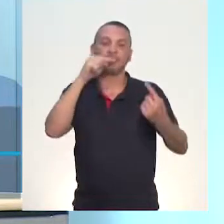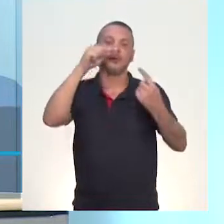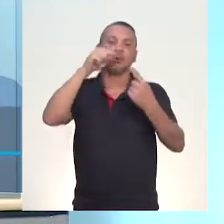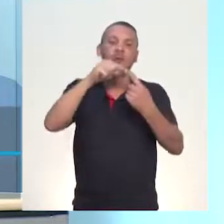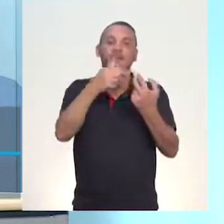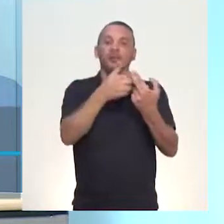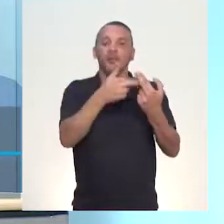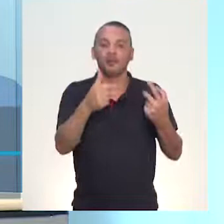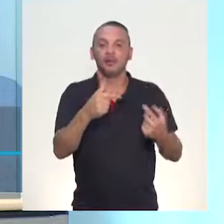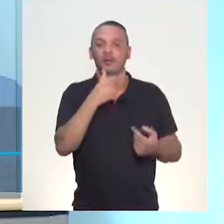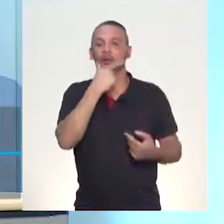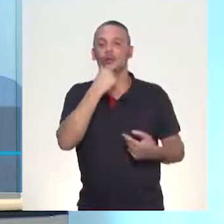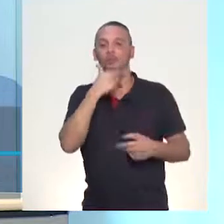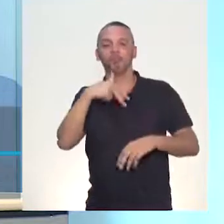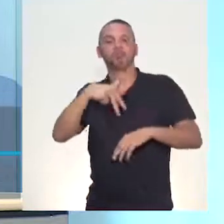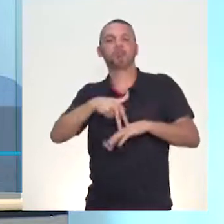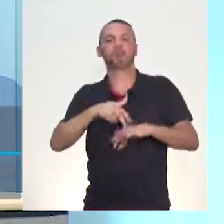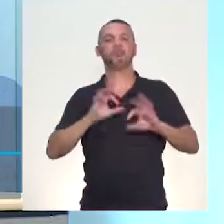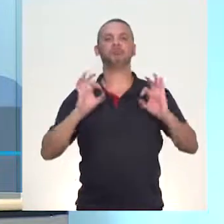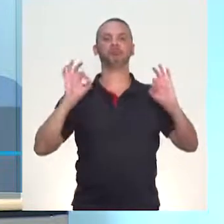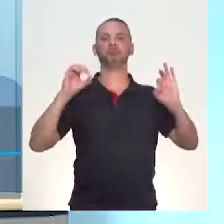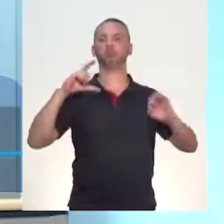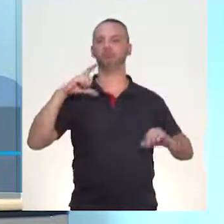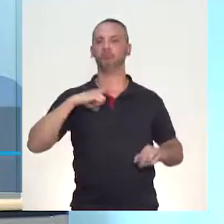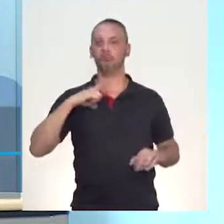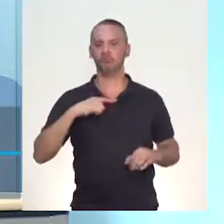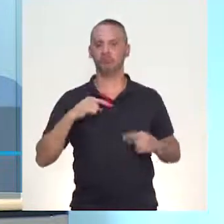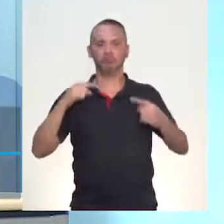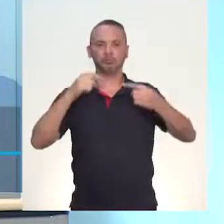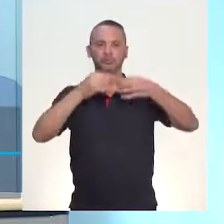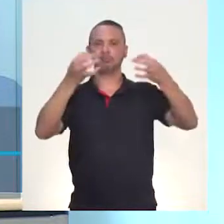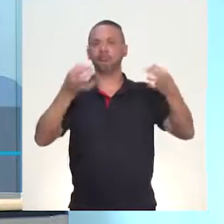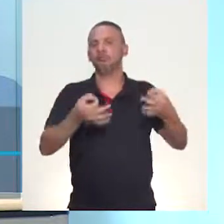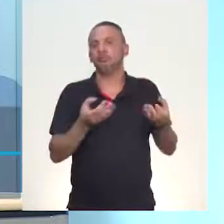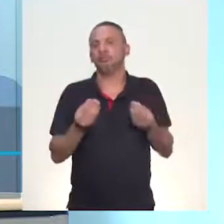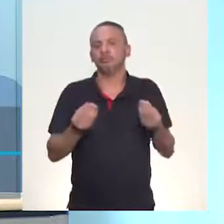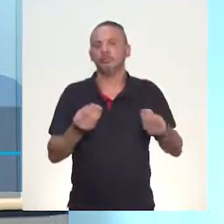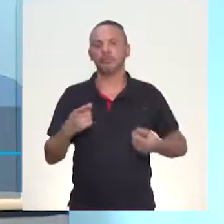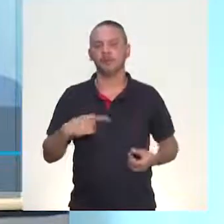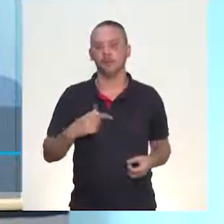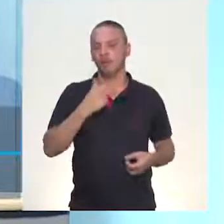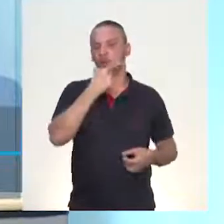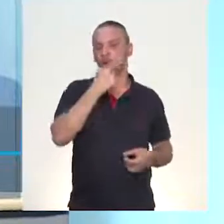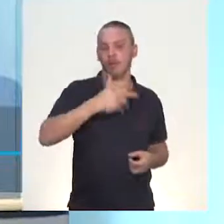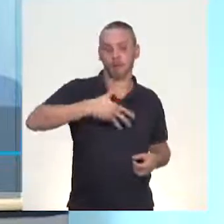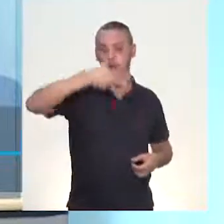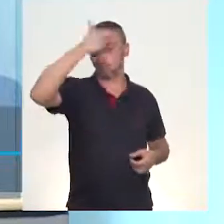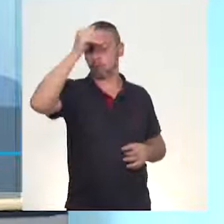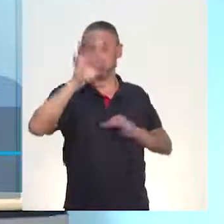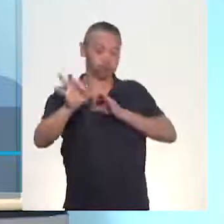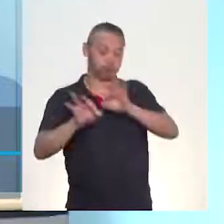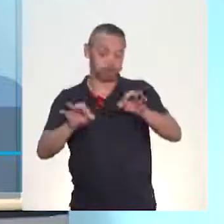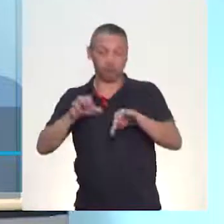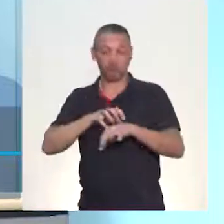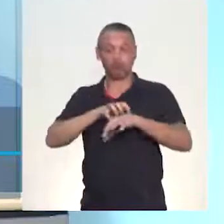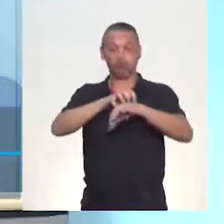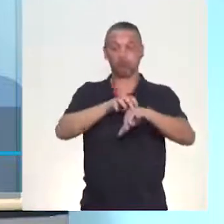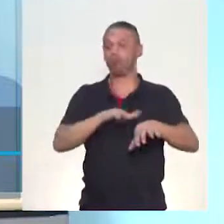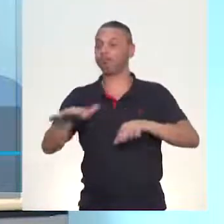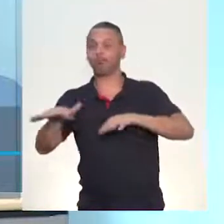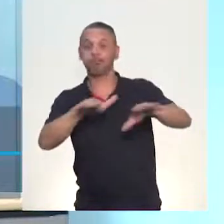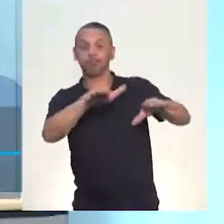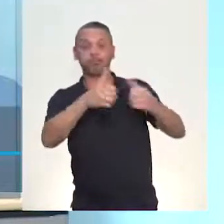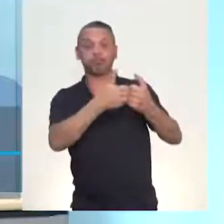essa masculinidade, que significa da celeridade. Então, é o homem que é veloz, que se transporta de um lado para o